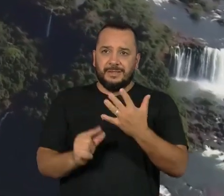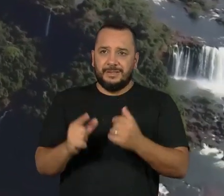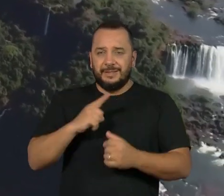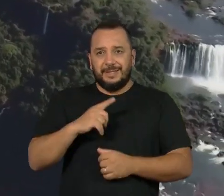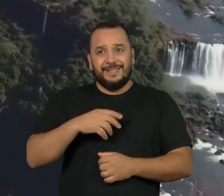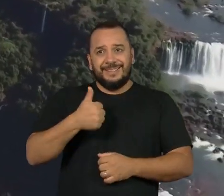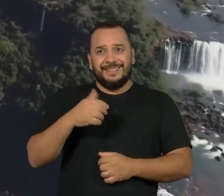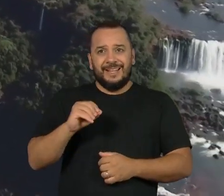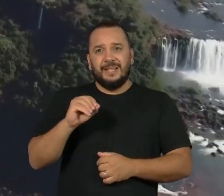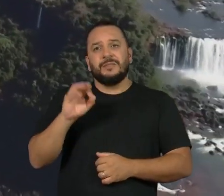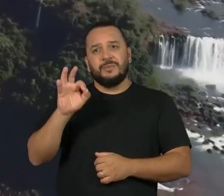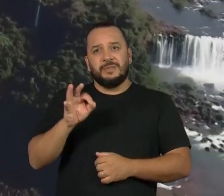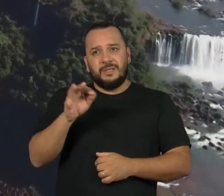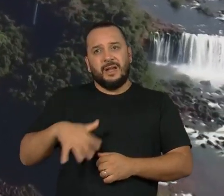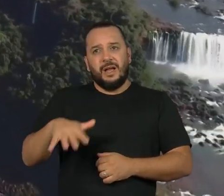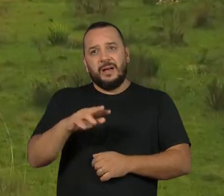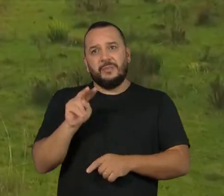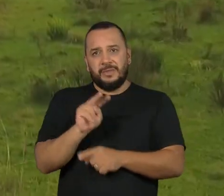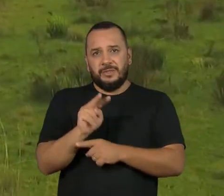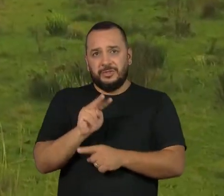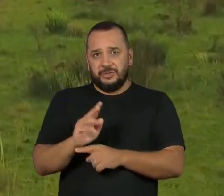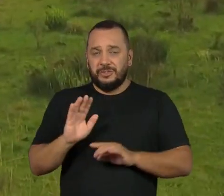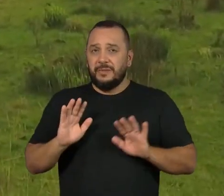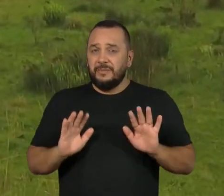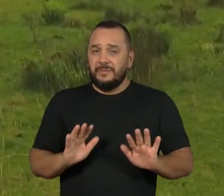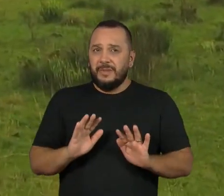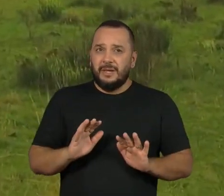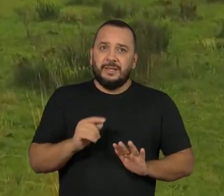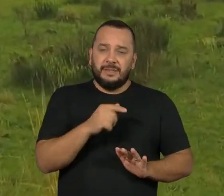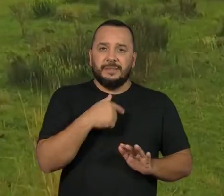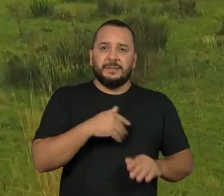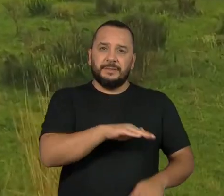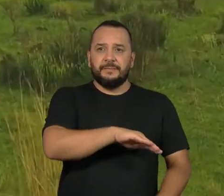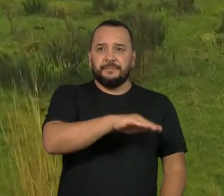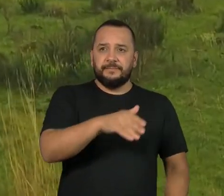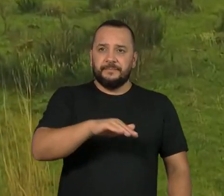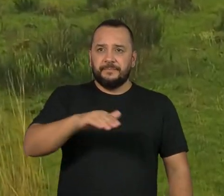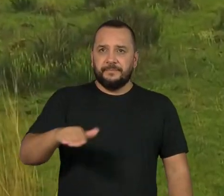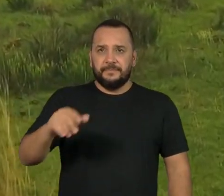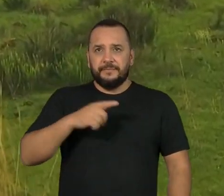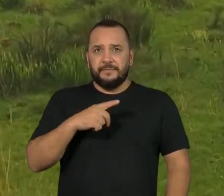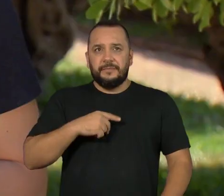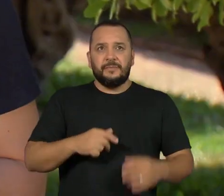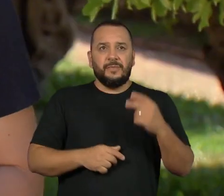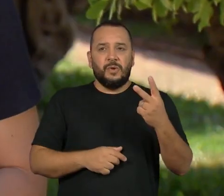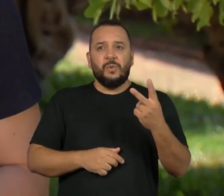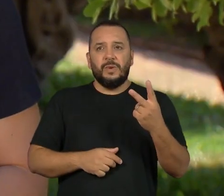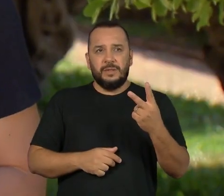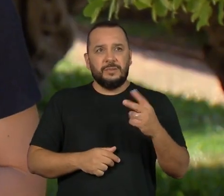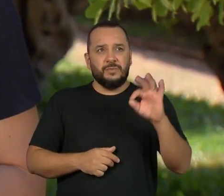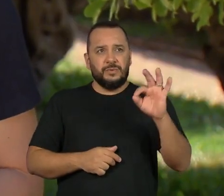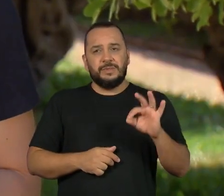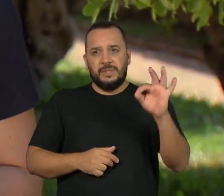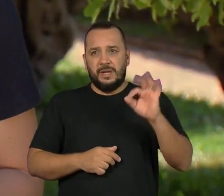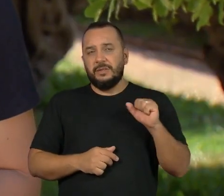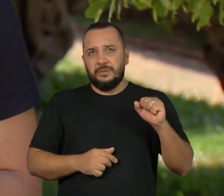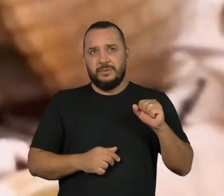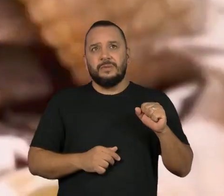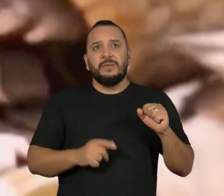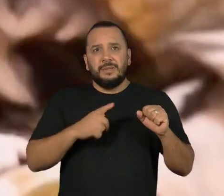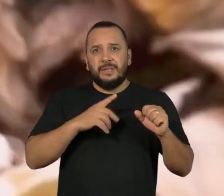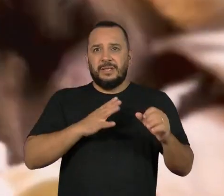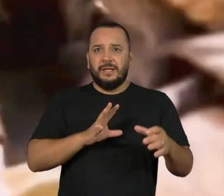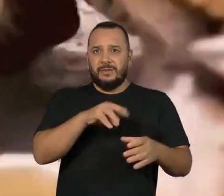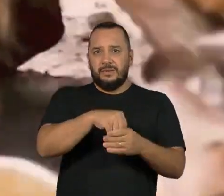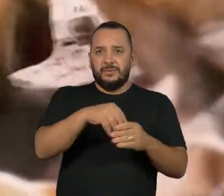10% apenas de áreas protegidas, enquanto que no bioma do Pampa, por exemplo, apenas 2% que estão dentro de unidades de conservação.